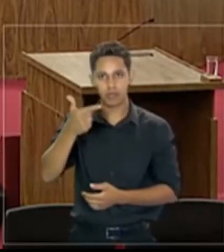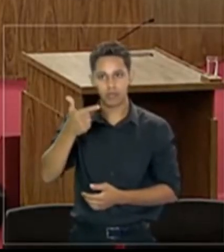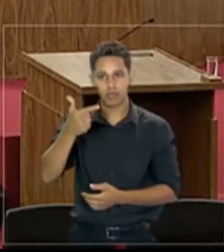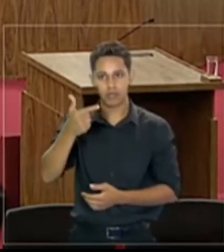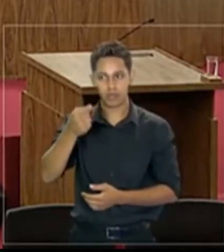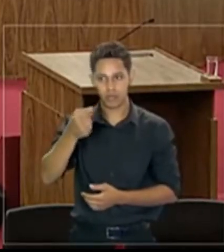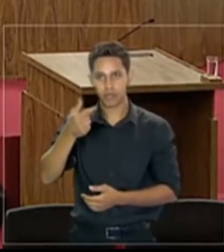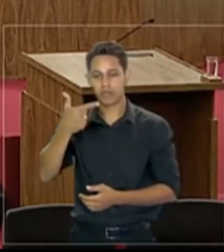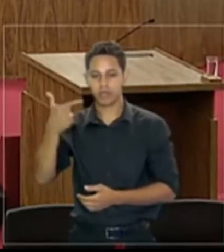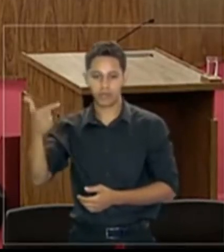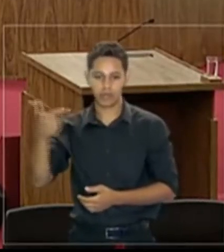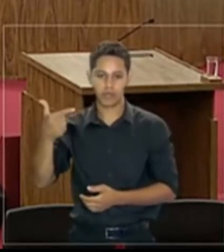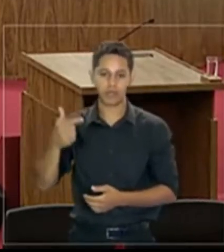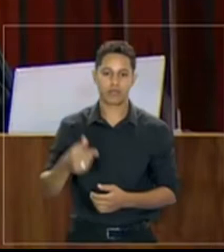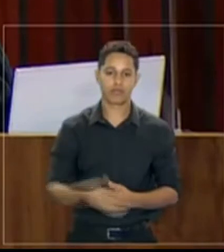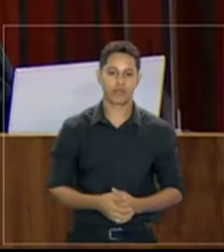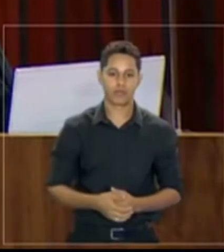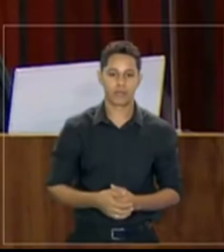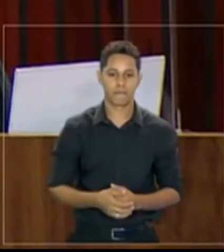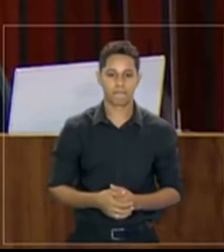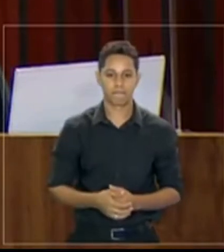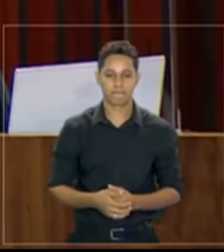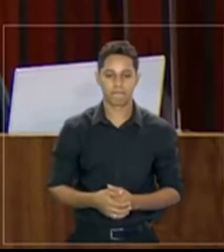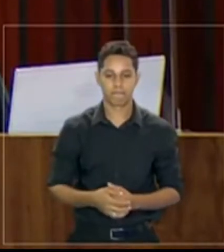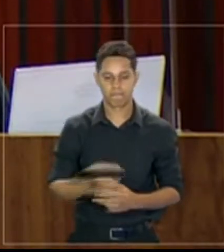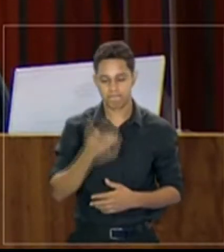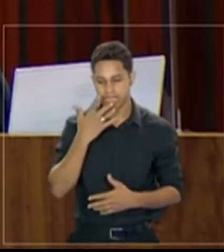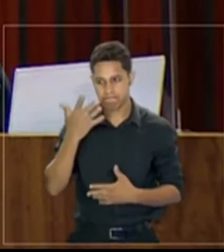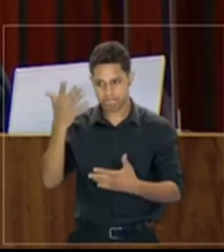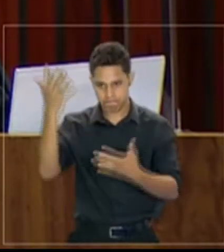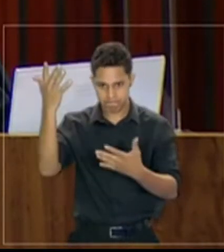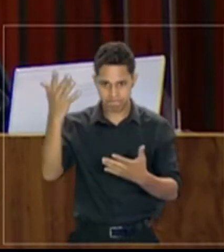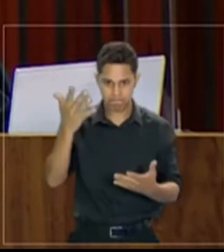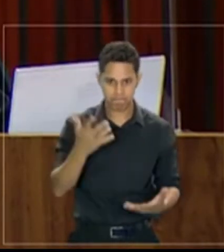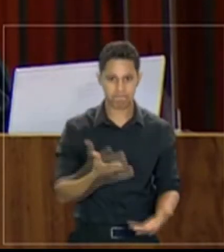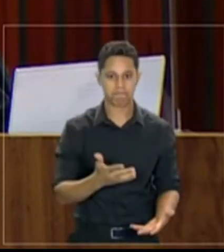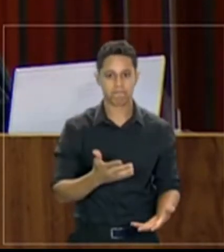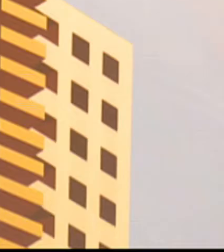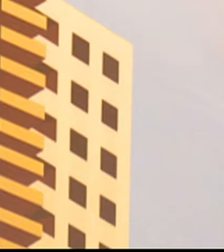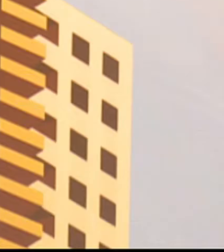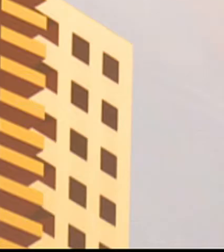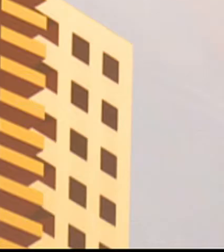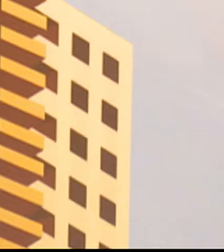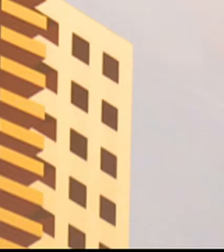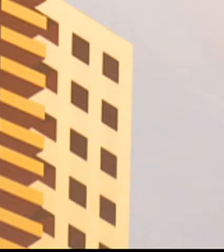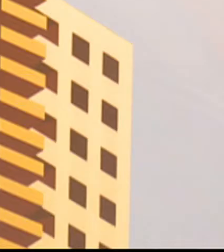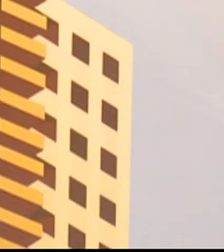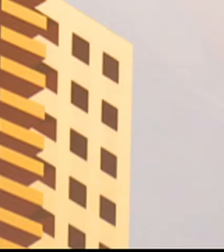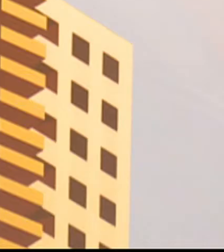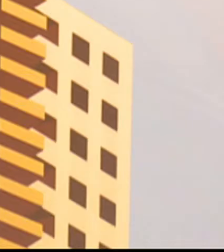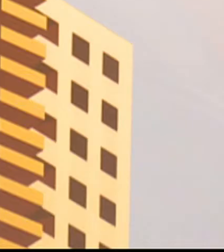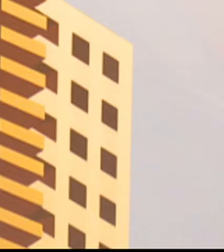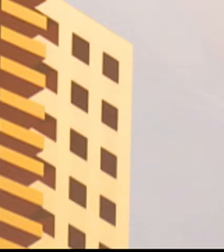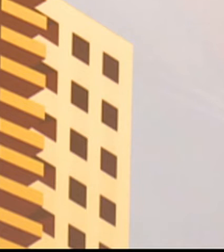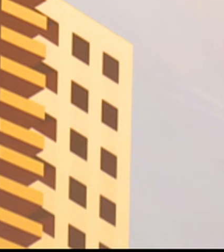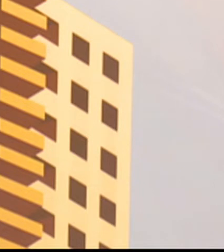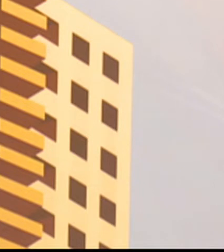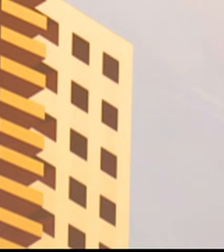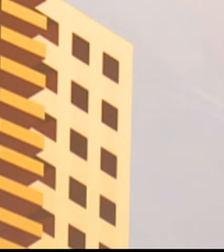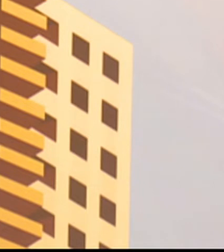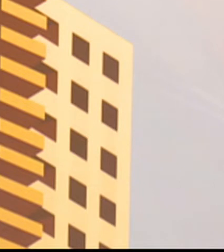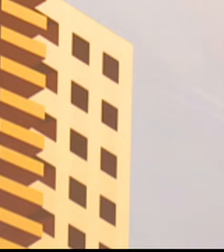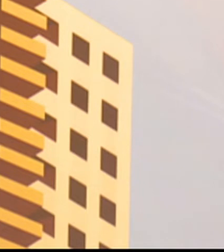Ministro Carlos roubar farão o encerramento do evento o presidente Jair bolsonaro